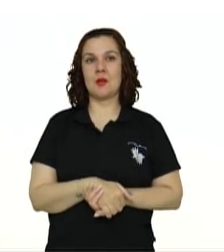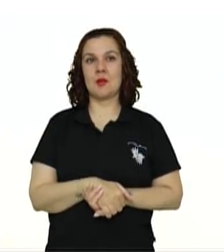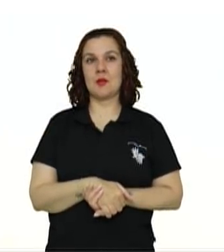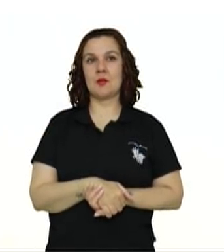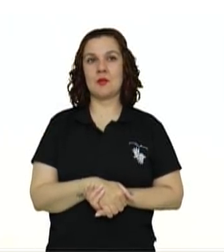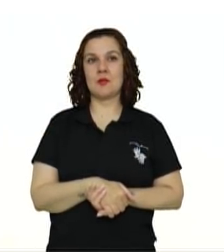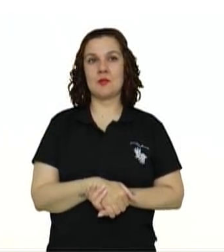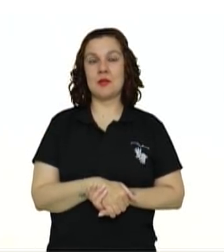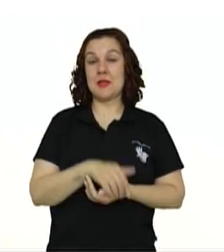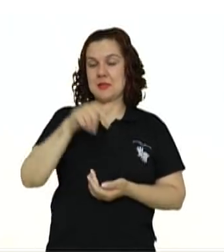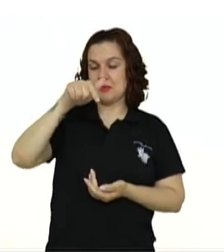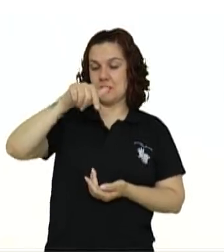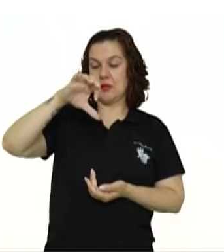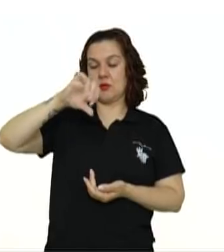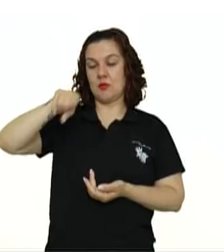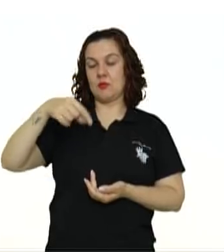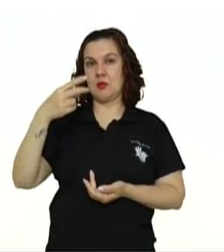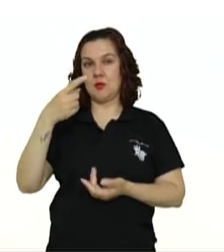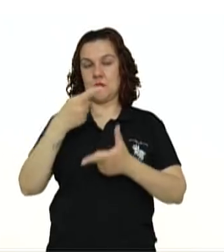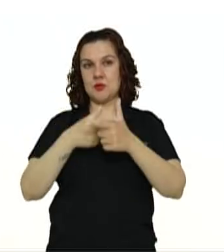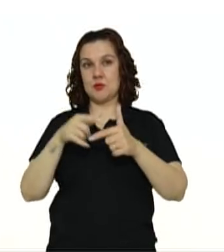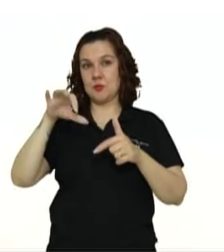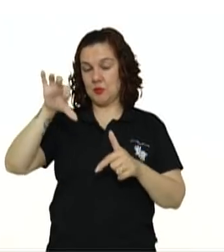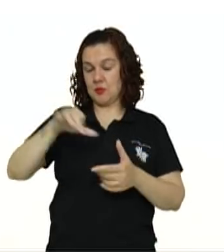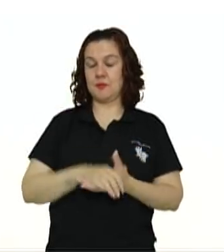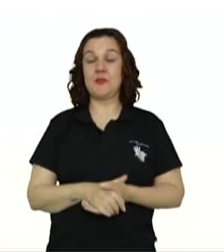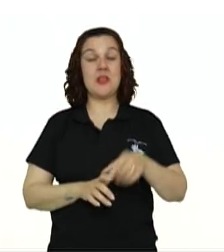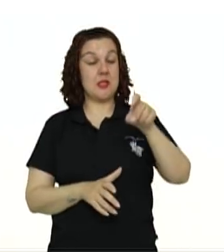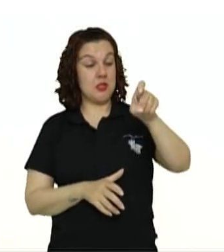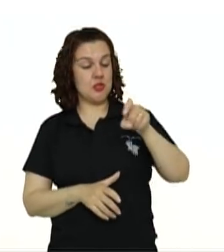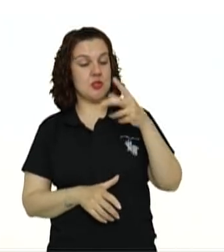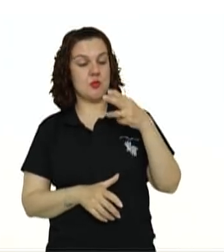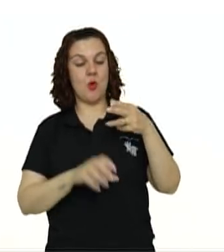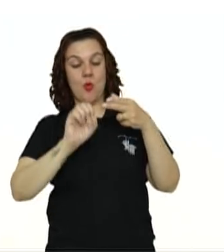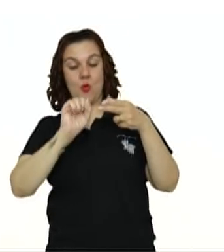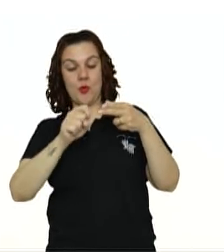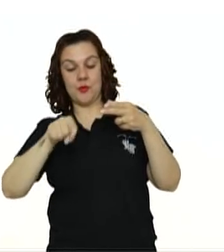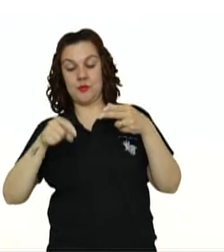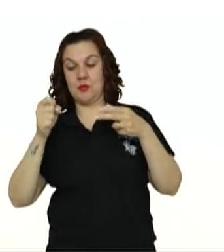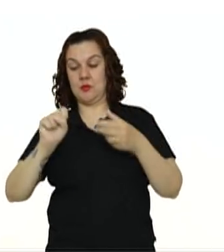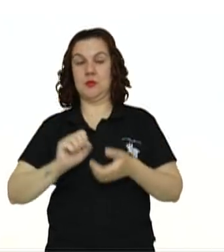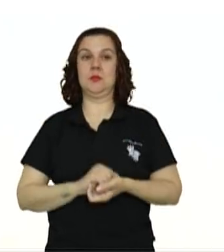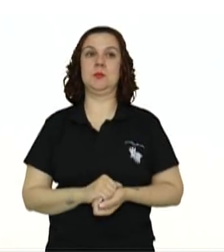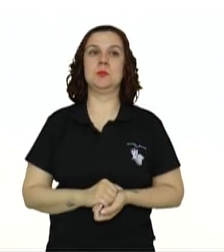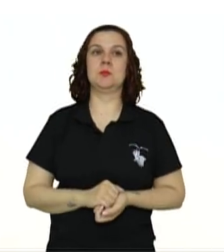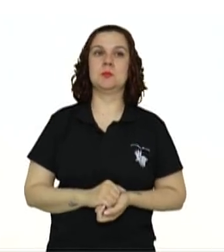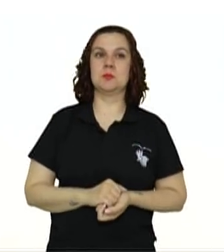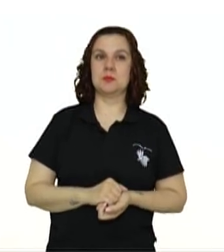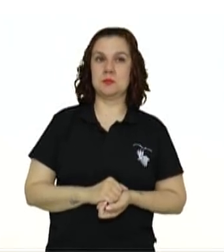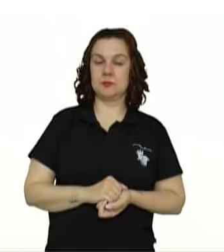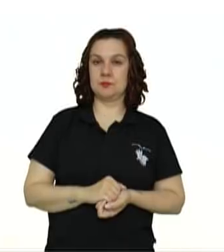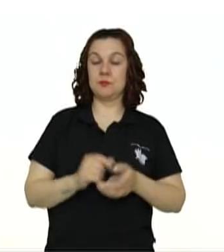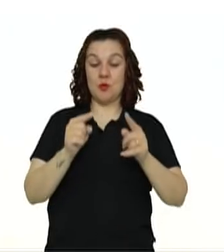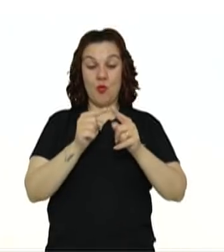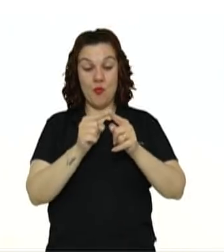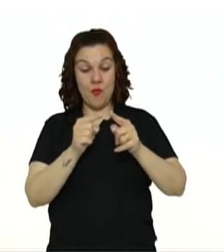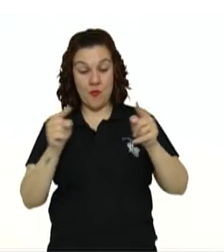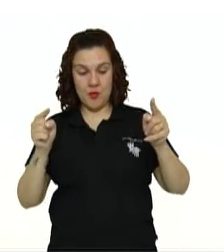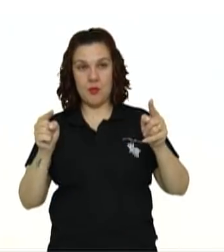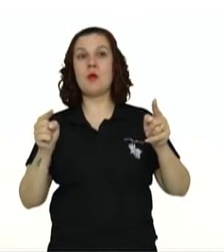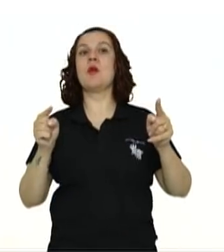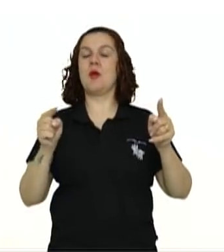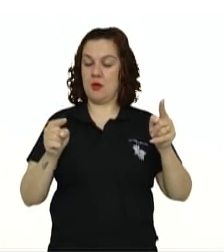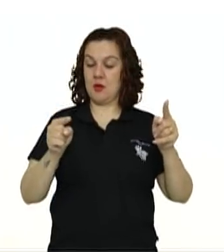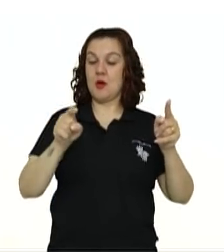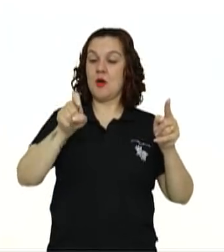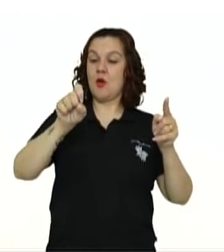9,2 dividido por 9, x igual a 8,8. Não é isso? Então, o valor da medida